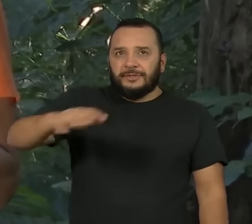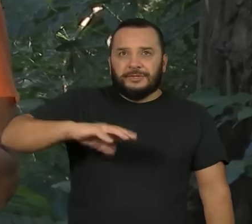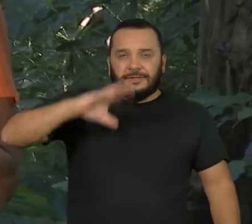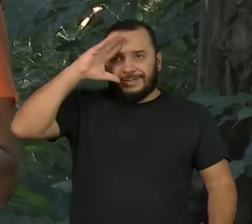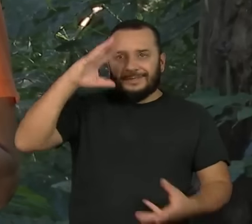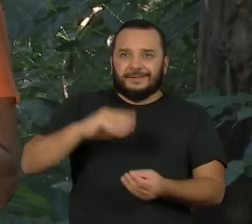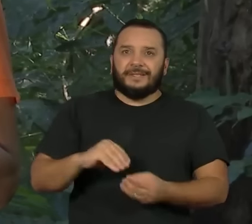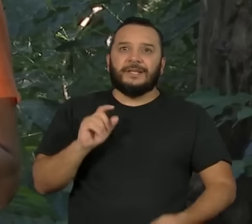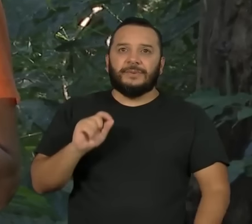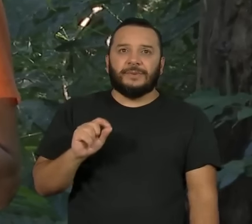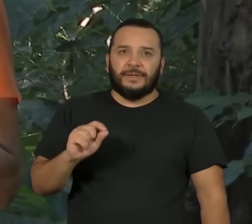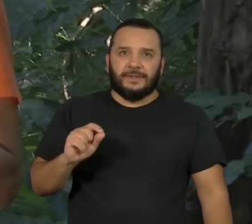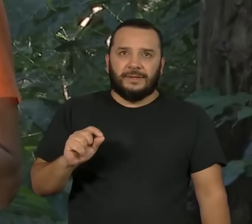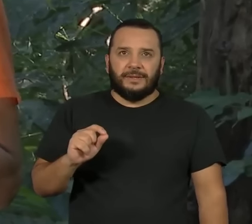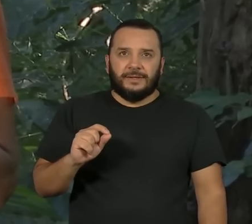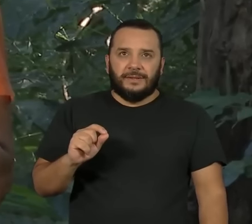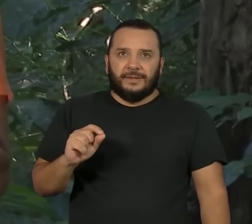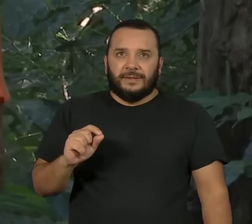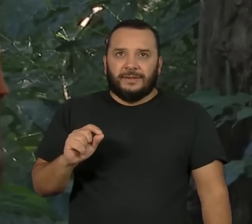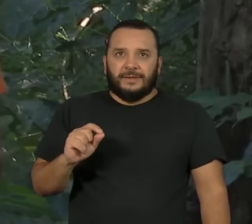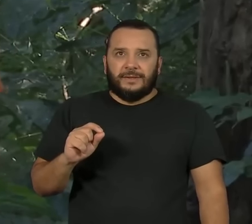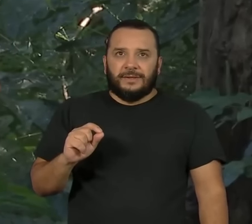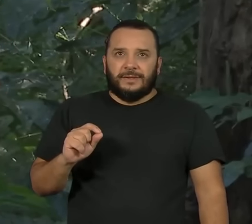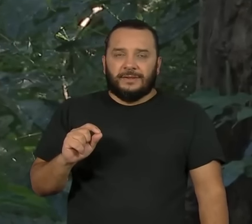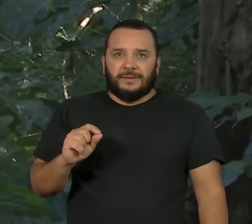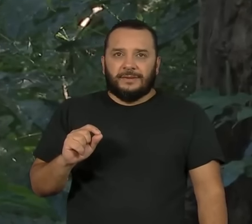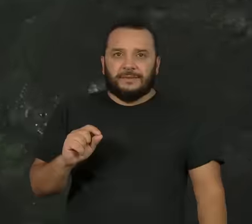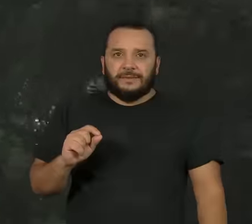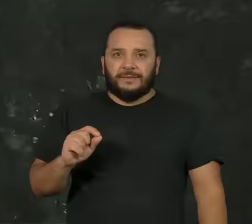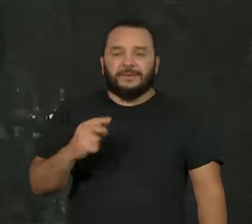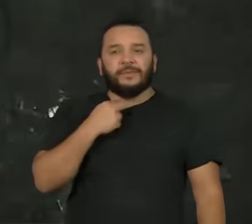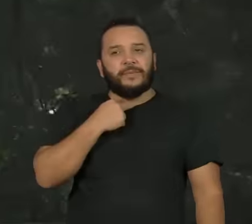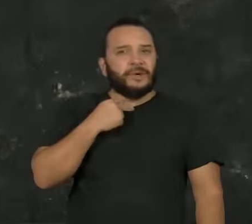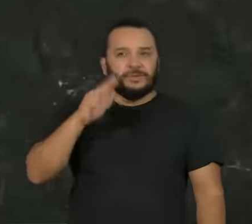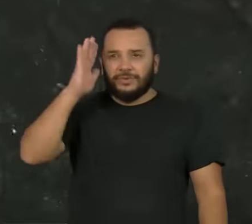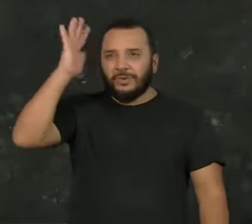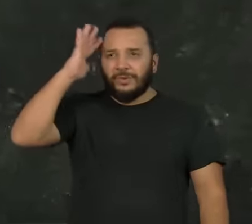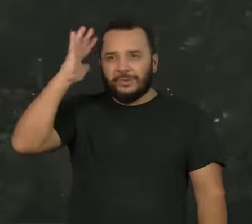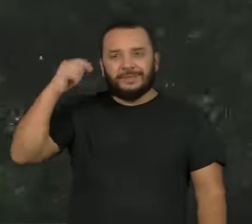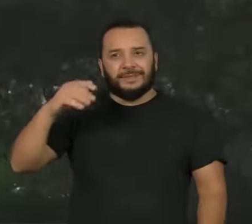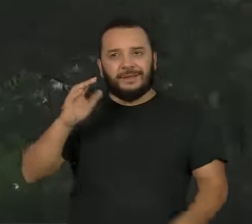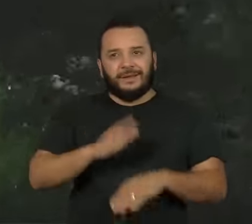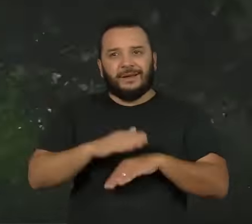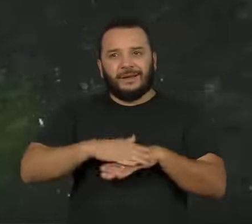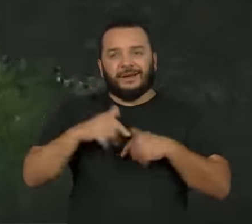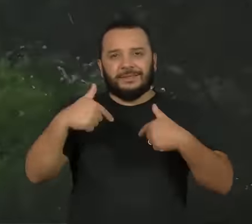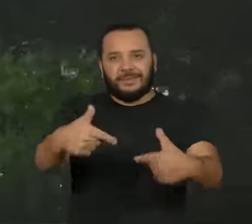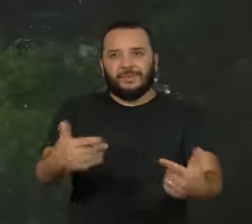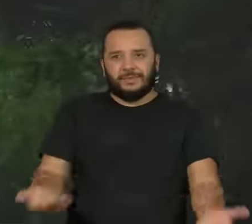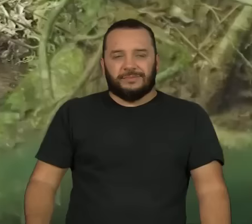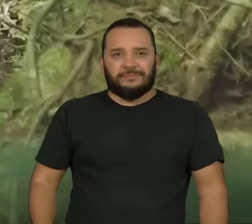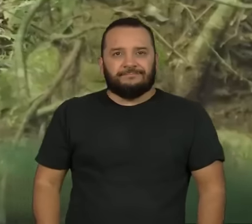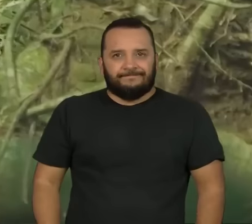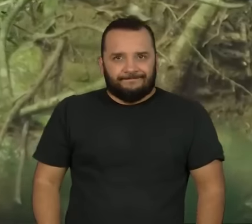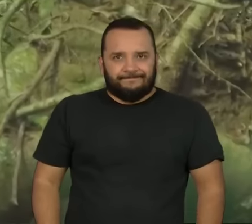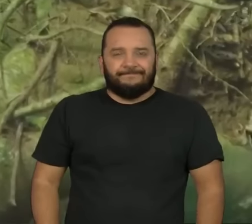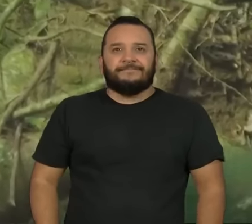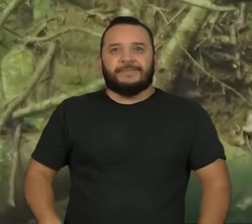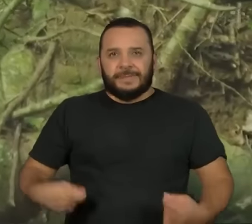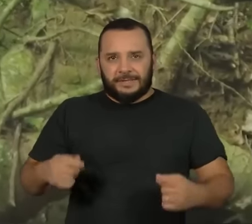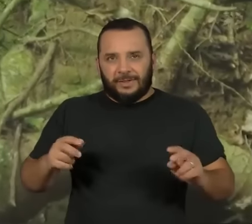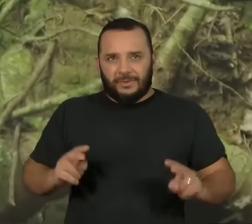não pode ser só um sonho. Esse sonho é realidade. E ele tem que